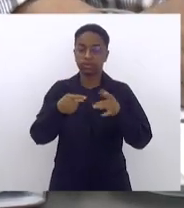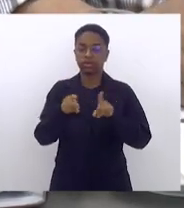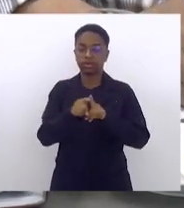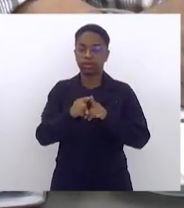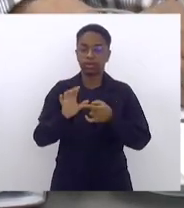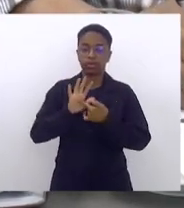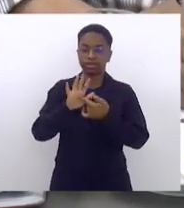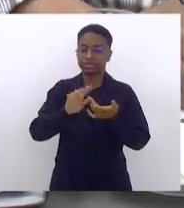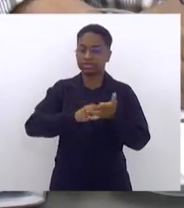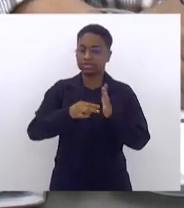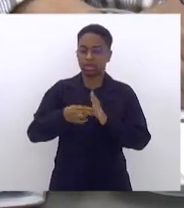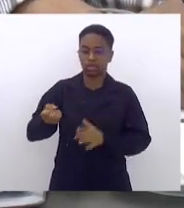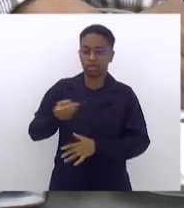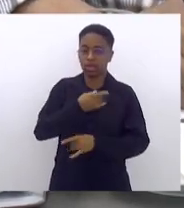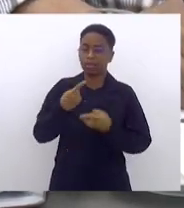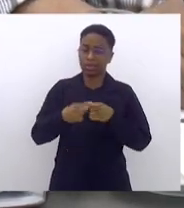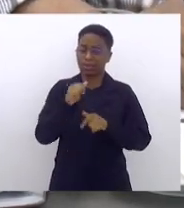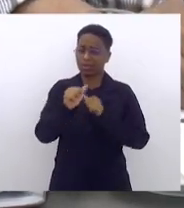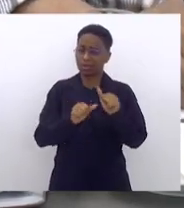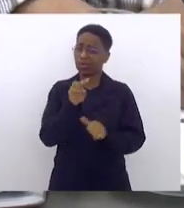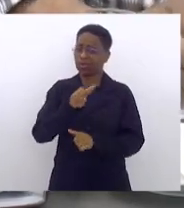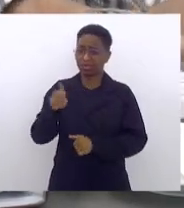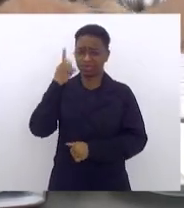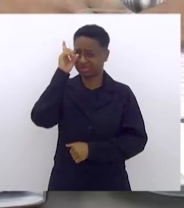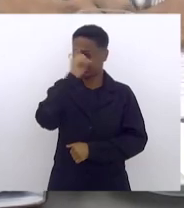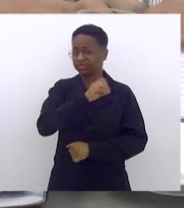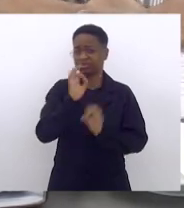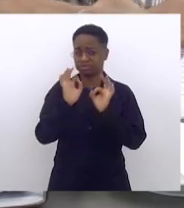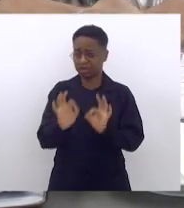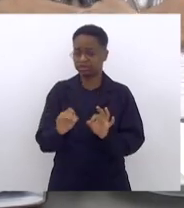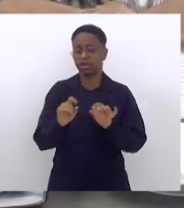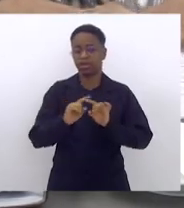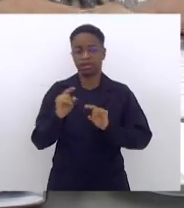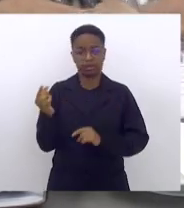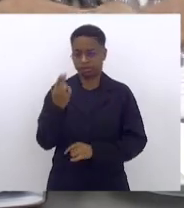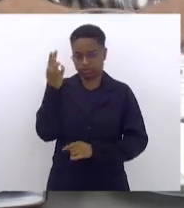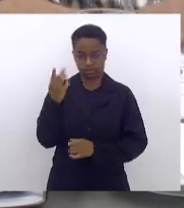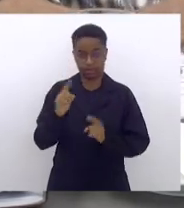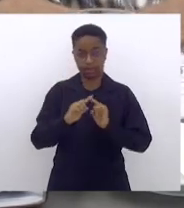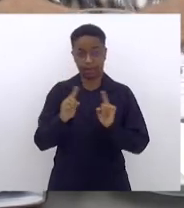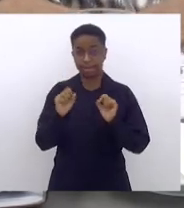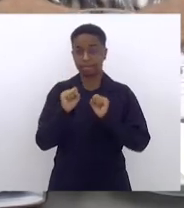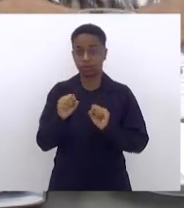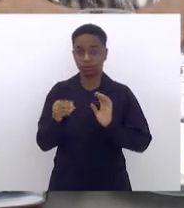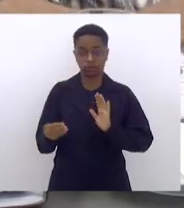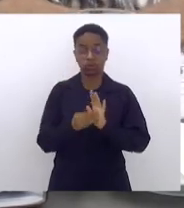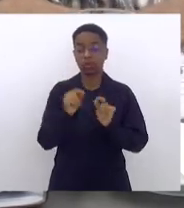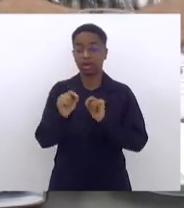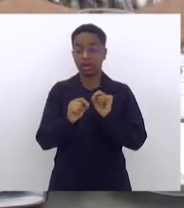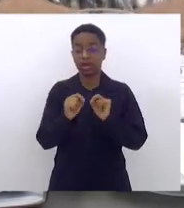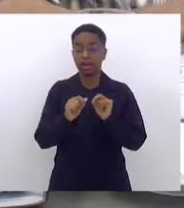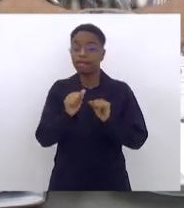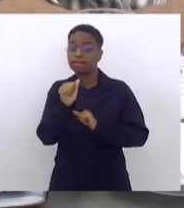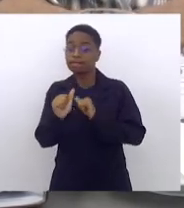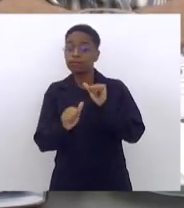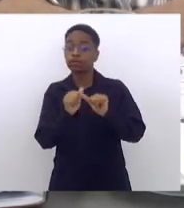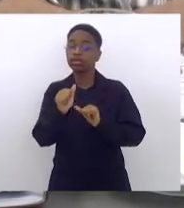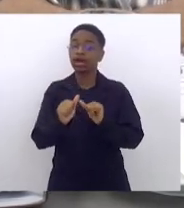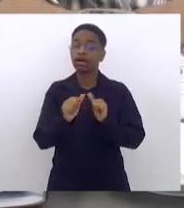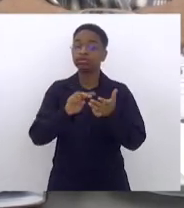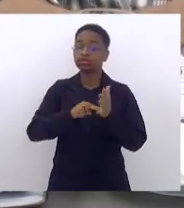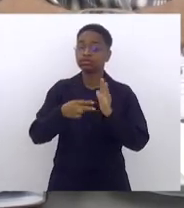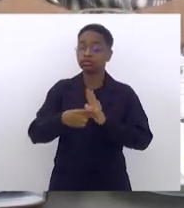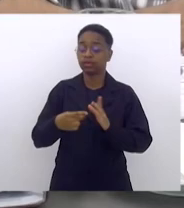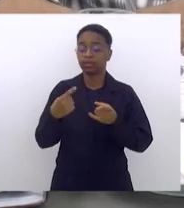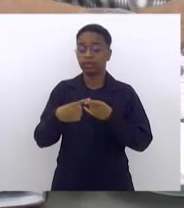ressignificar, porque realmente mudar um nome é uma complicação do Arco da Velha, é impossível. Mas Vossa Excelência poderia dizer, olha, queria ressignificar essa glória